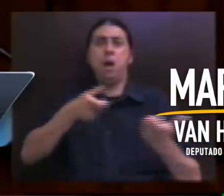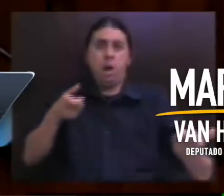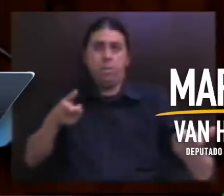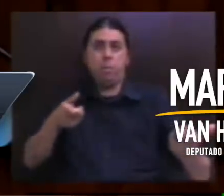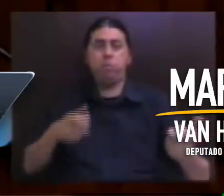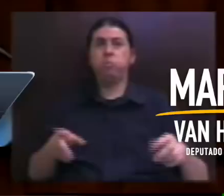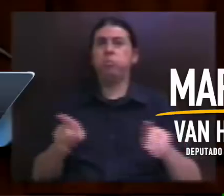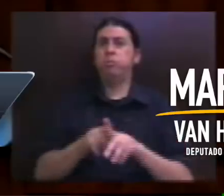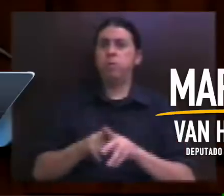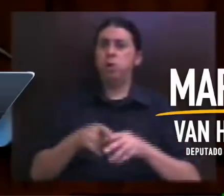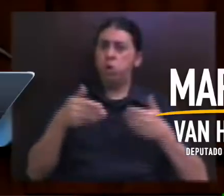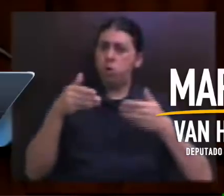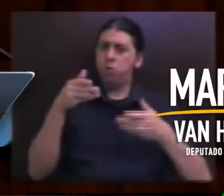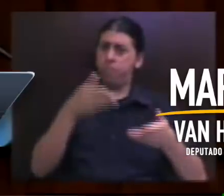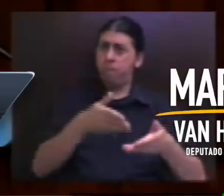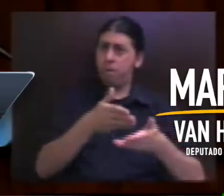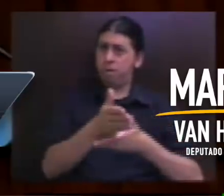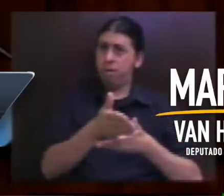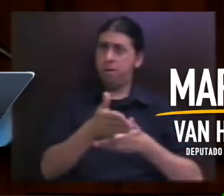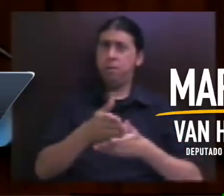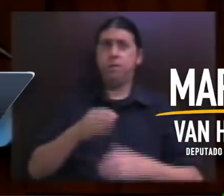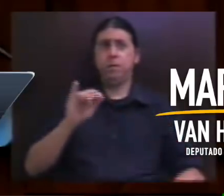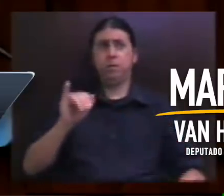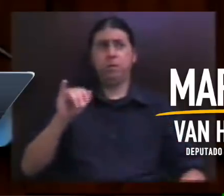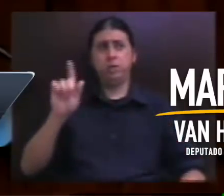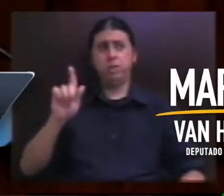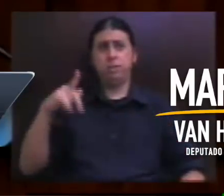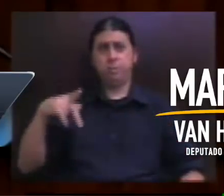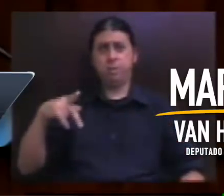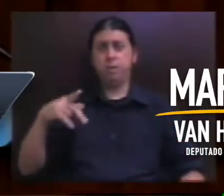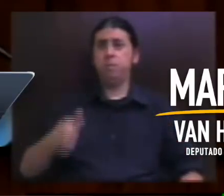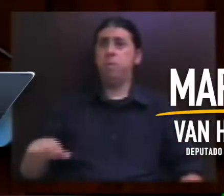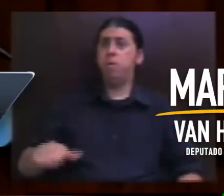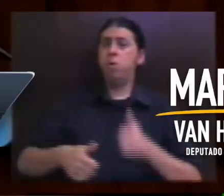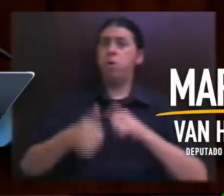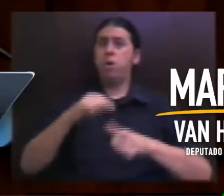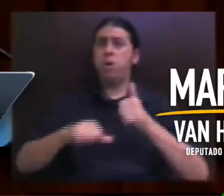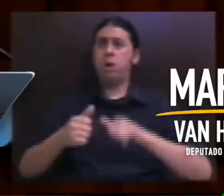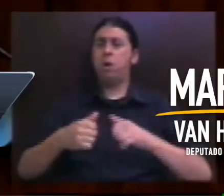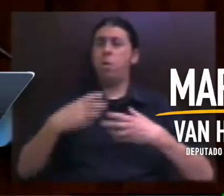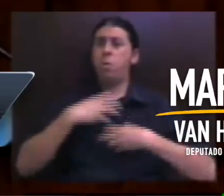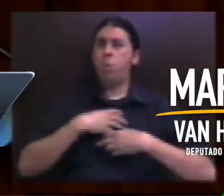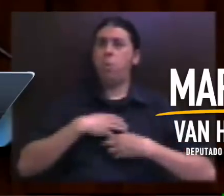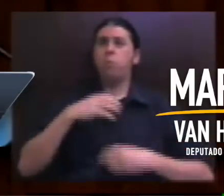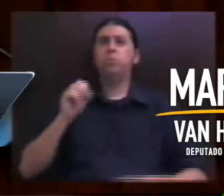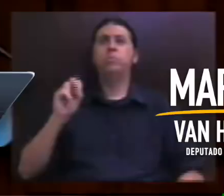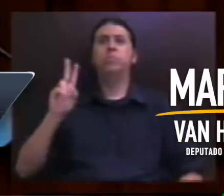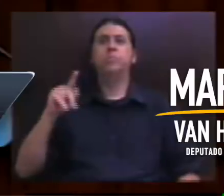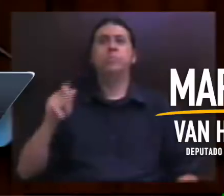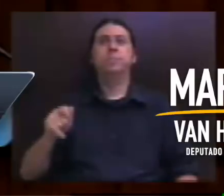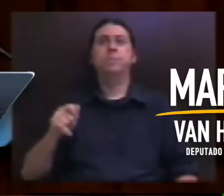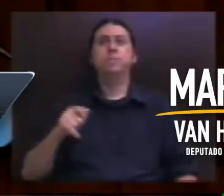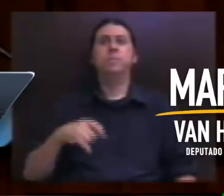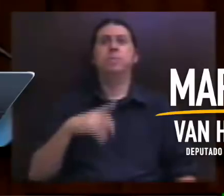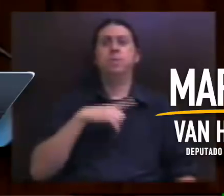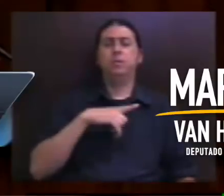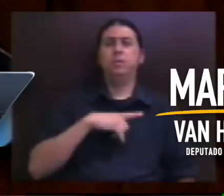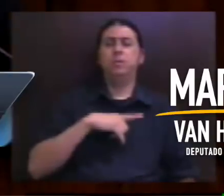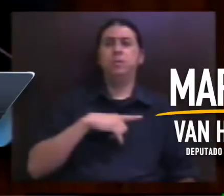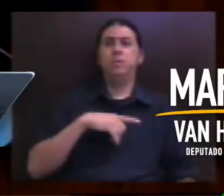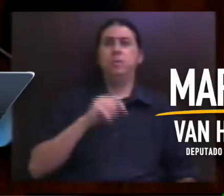para equipar o IGP, para melhorar as condições da SUSEP. E PT, PCdoB e PSOL foram